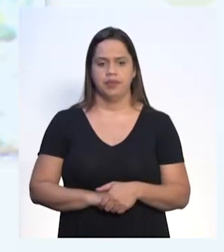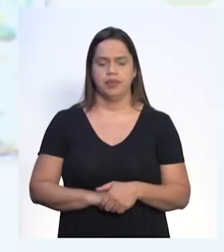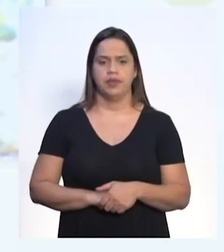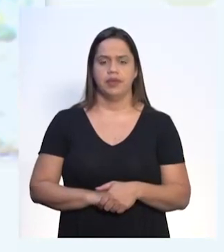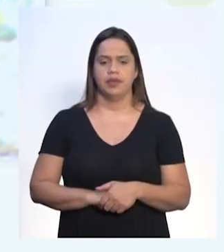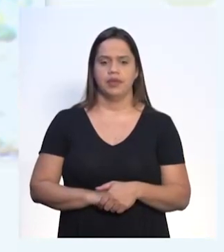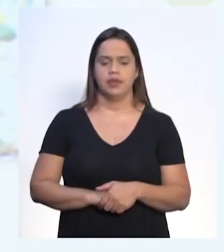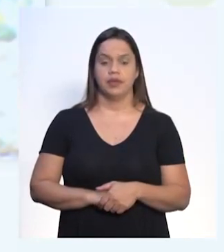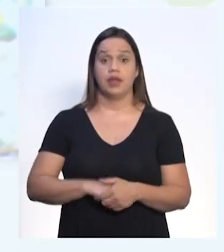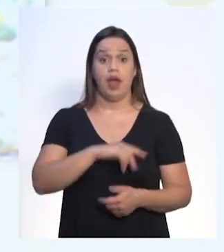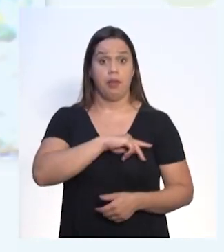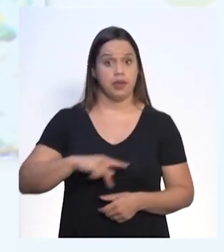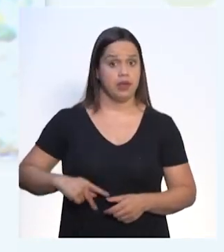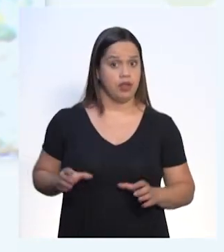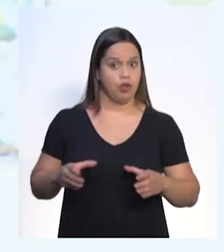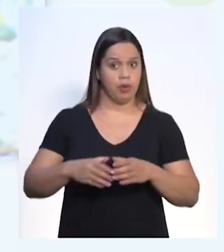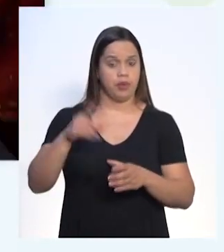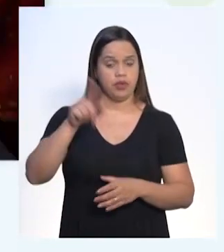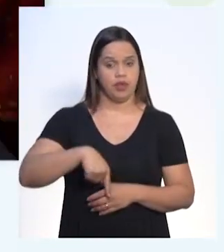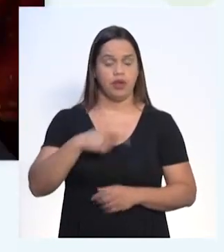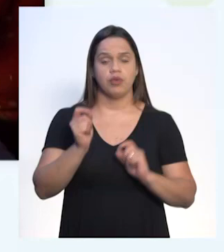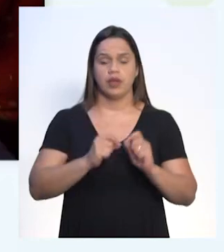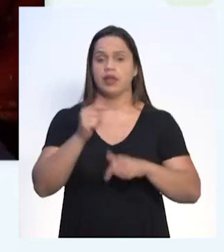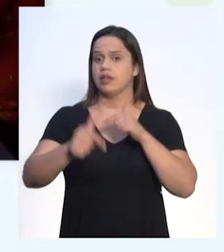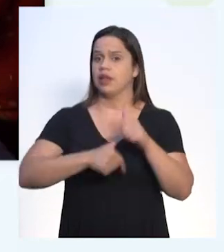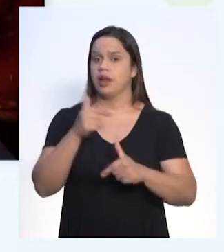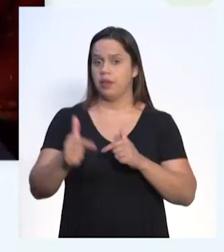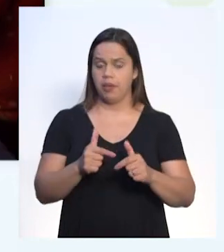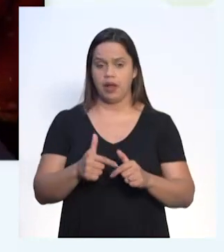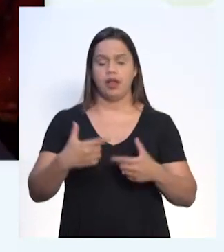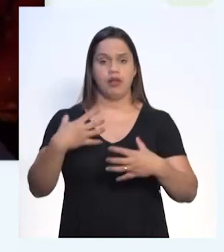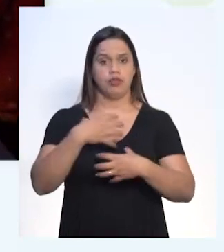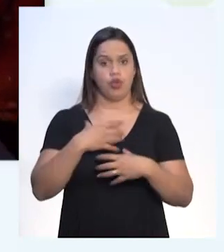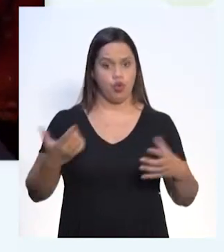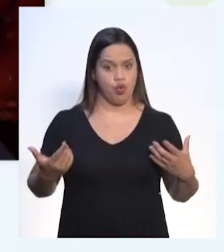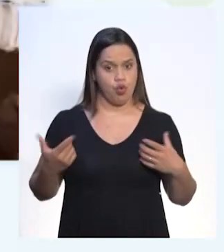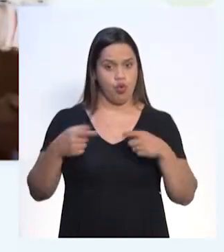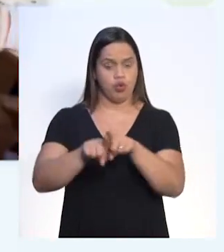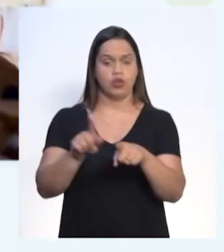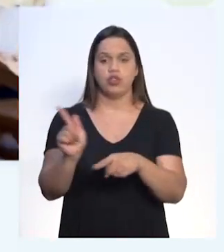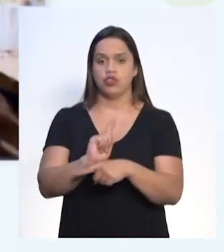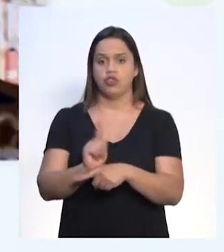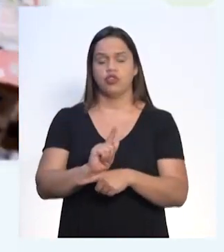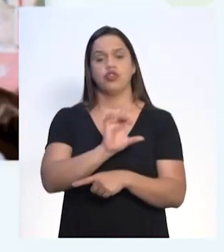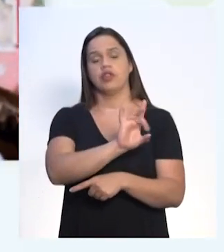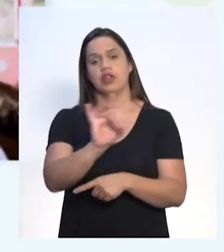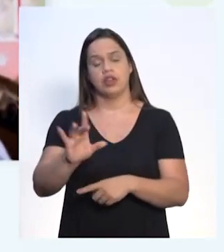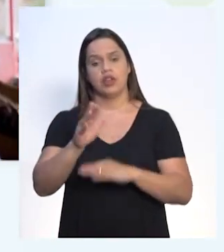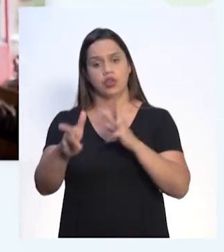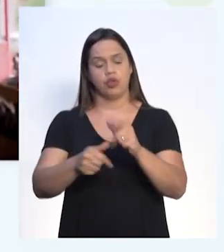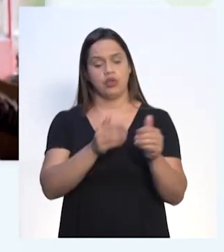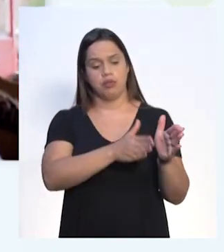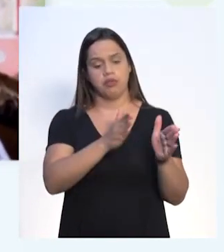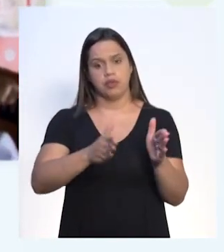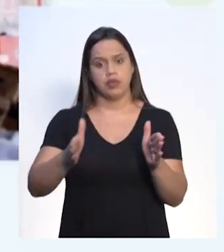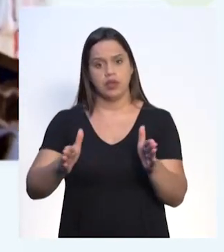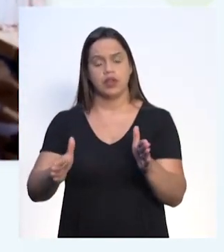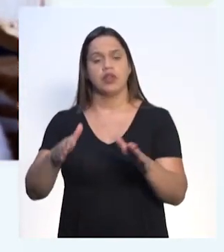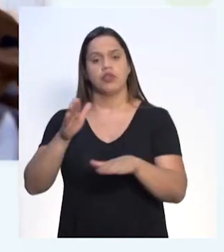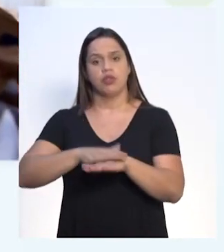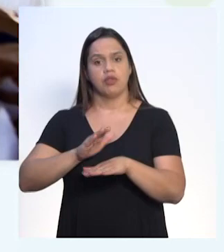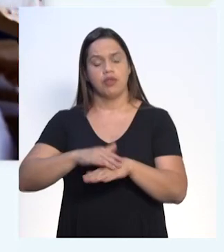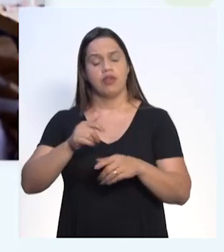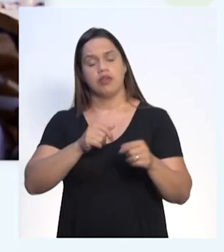A presidente da cooperativa revela que trabalhar de forma coletiva e gerenciar todas as etapas da